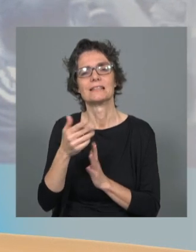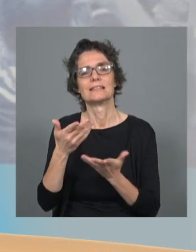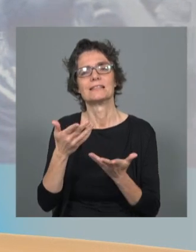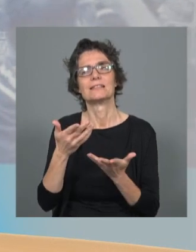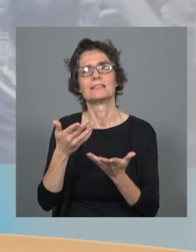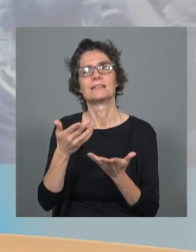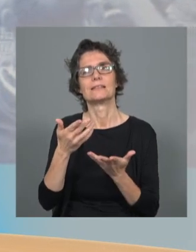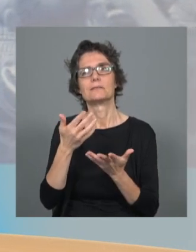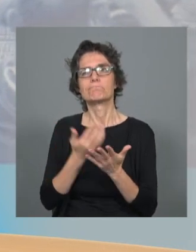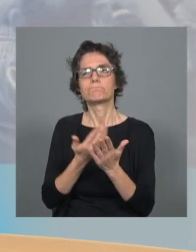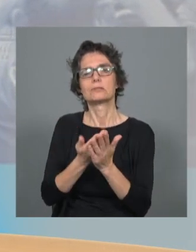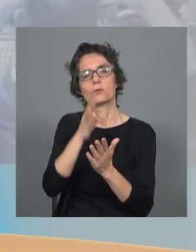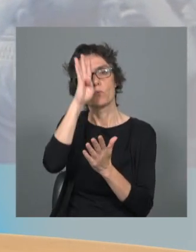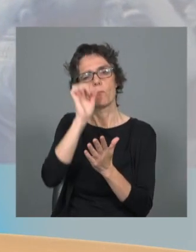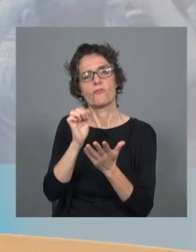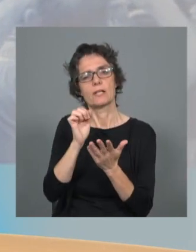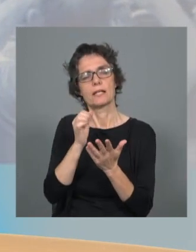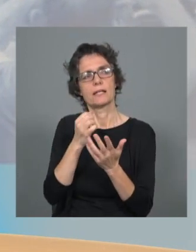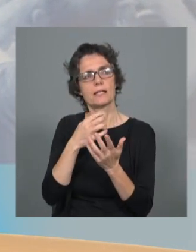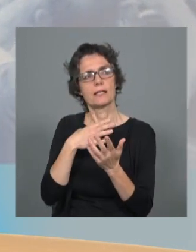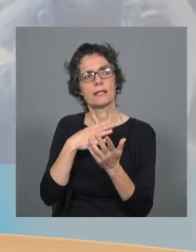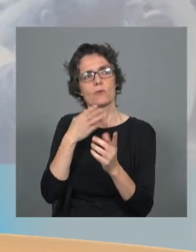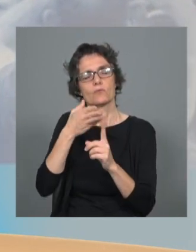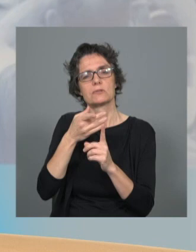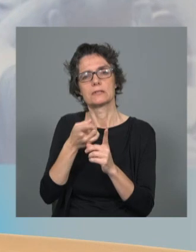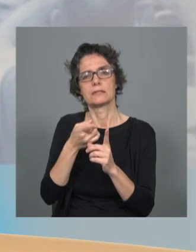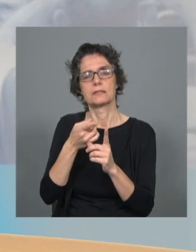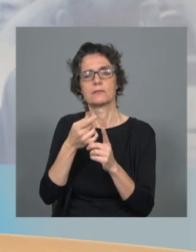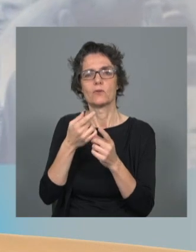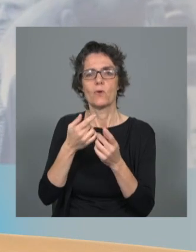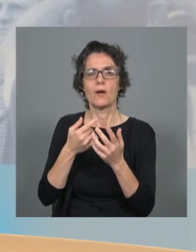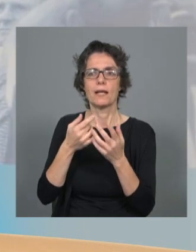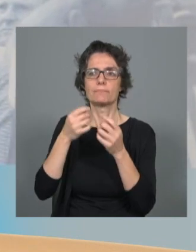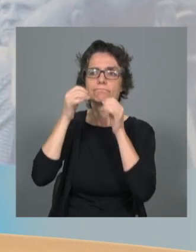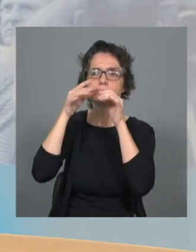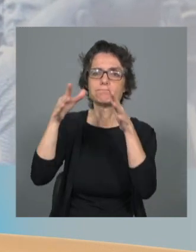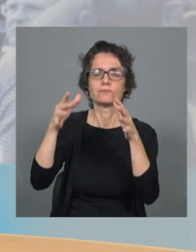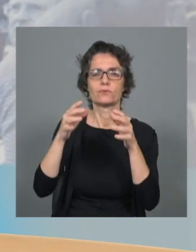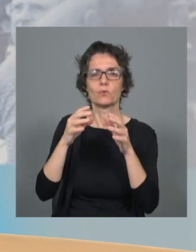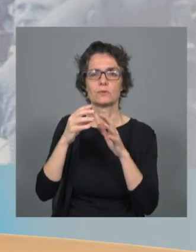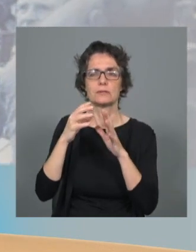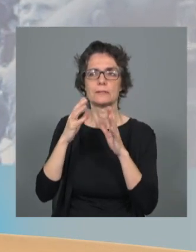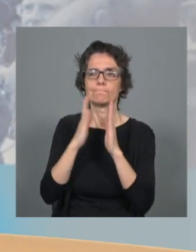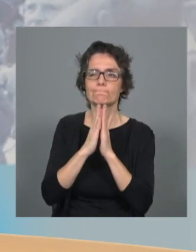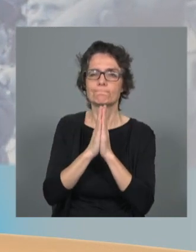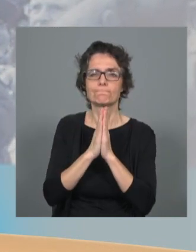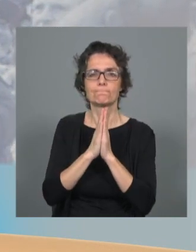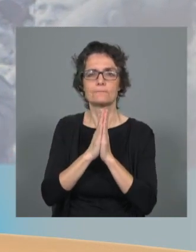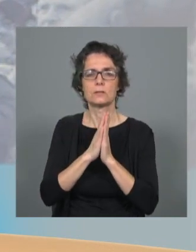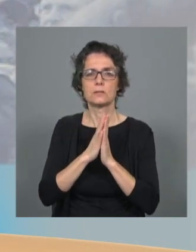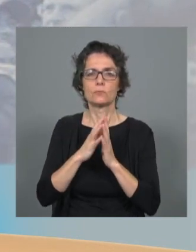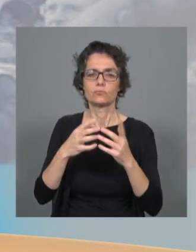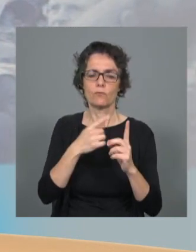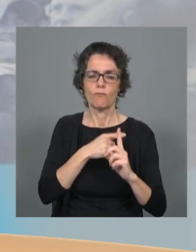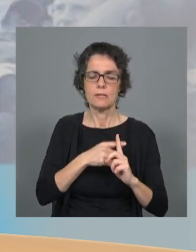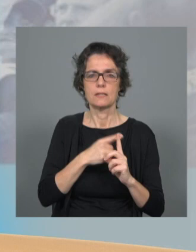estender a toda a humanidade o franciscanismo que algumas famílias vivem, algumas famílias